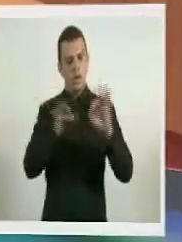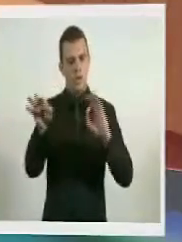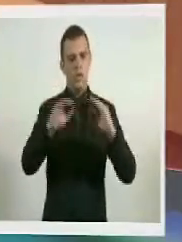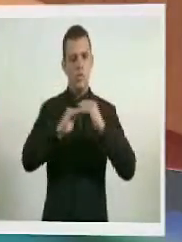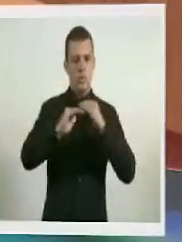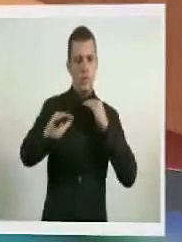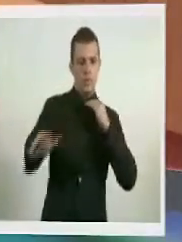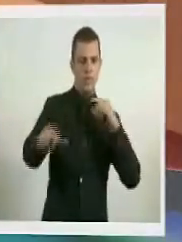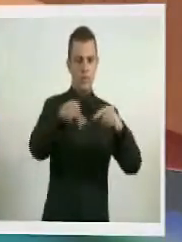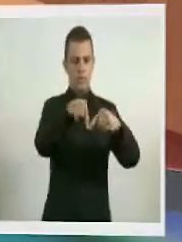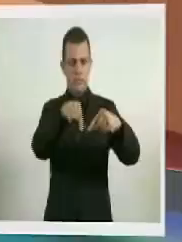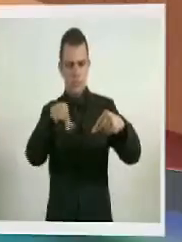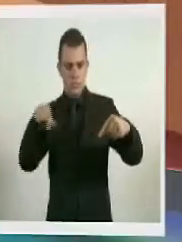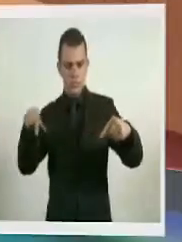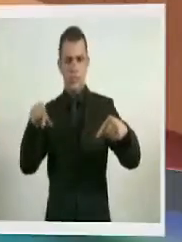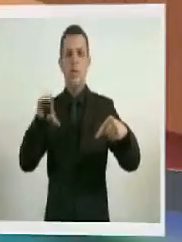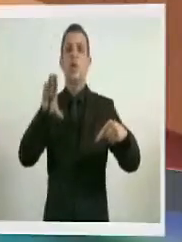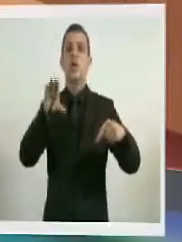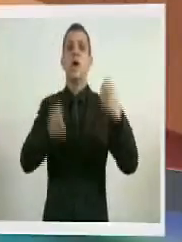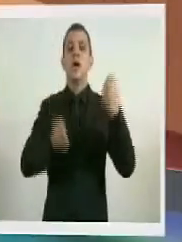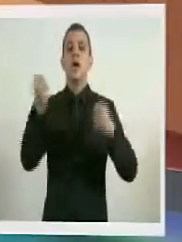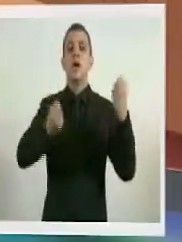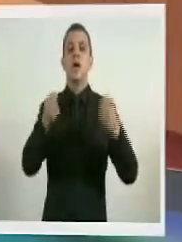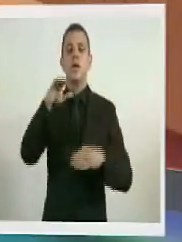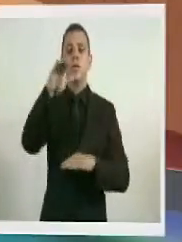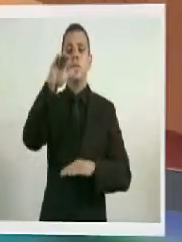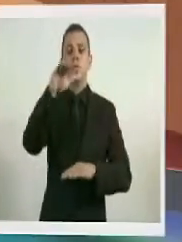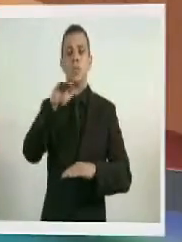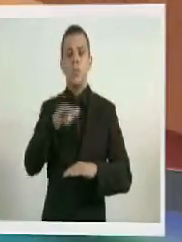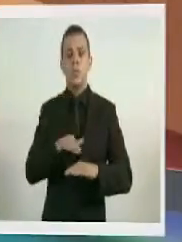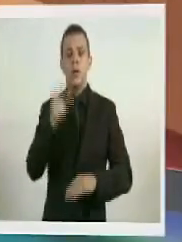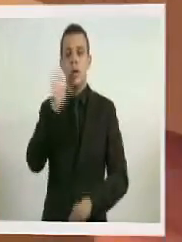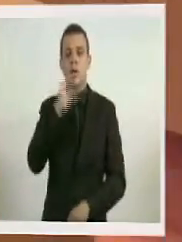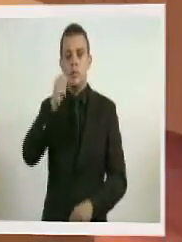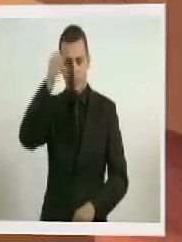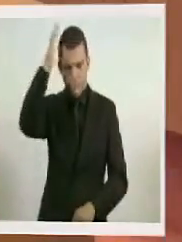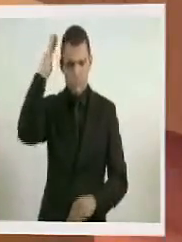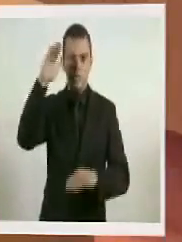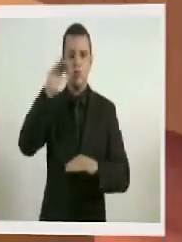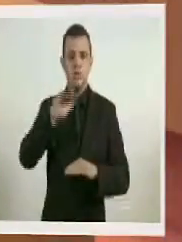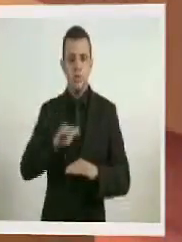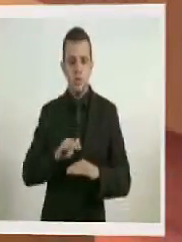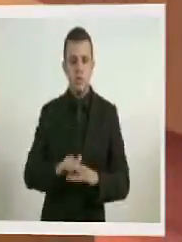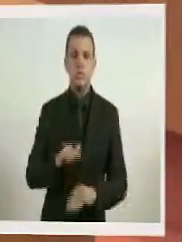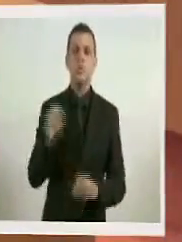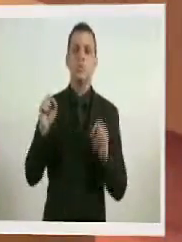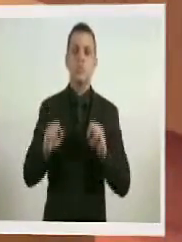Litorânea para dar segurança para a população da nossa cidade. Muito obrigado, senhor presidente.